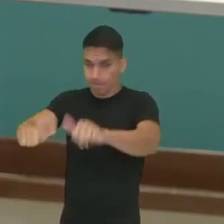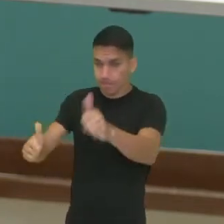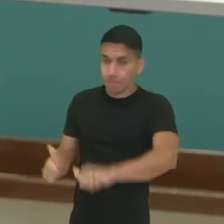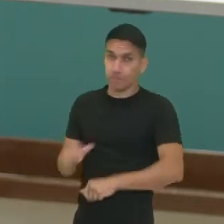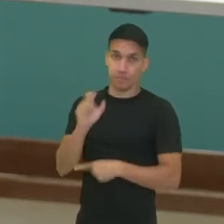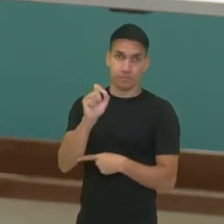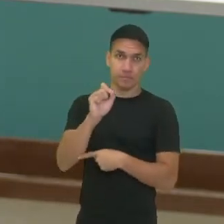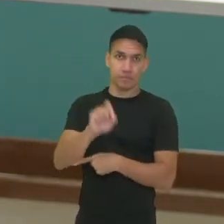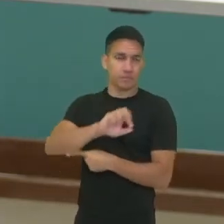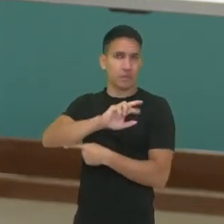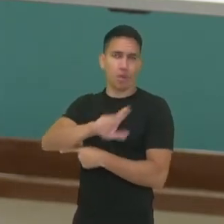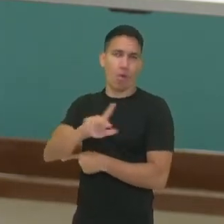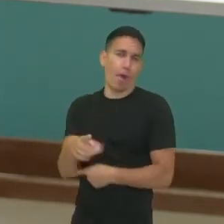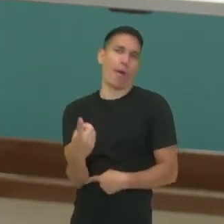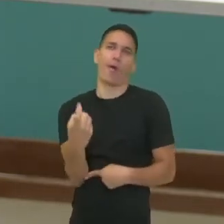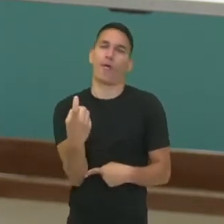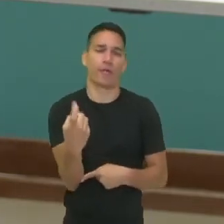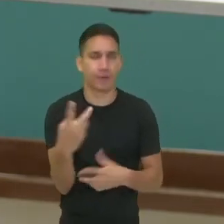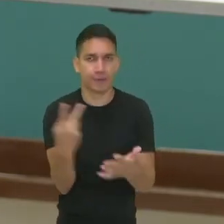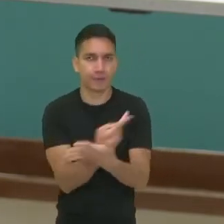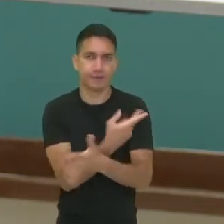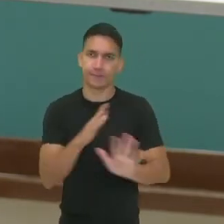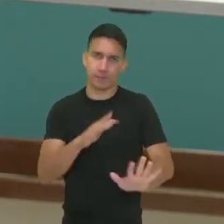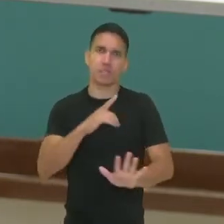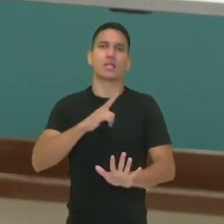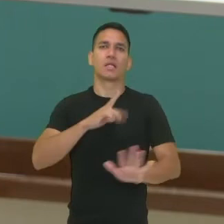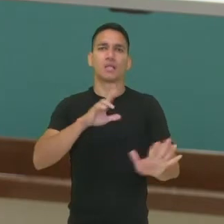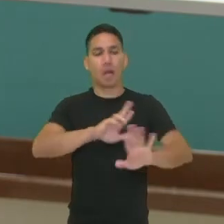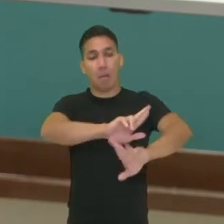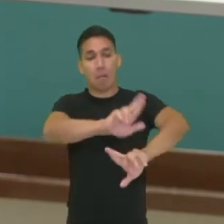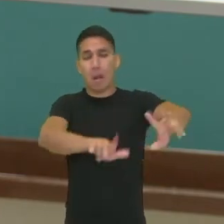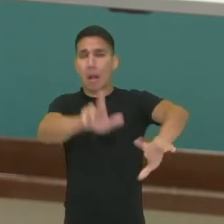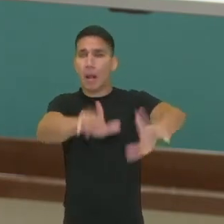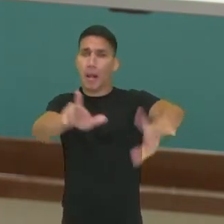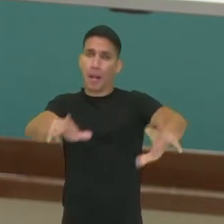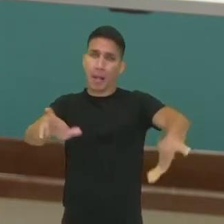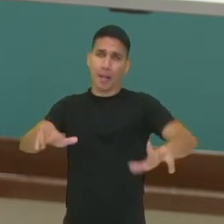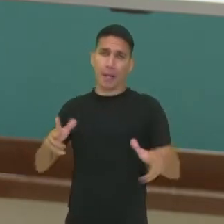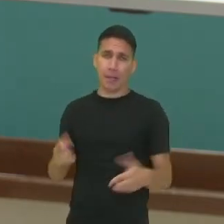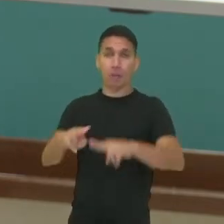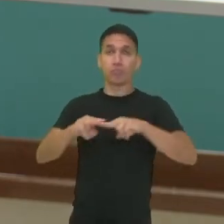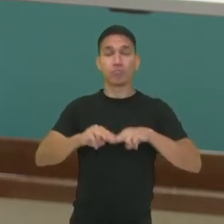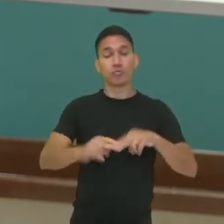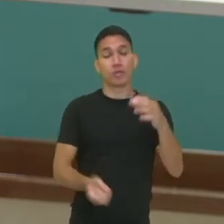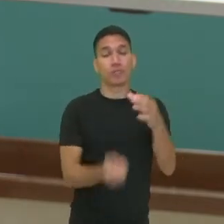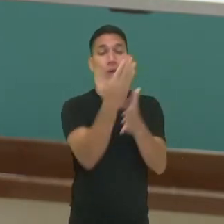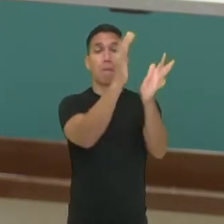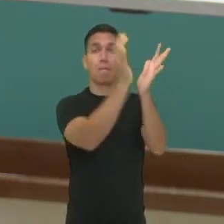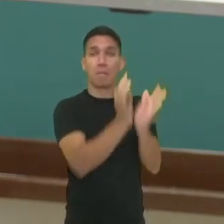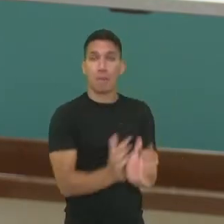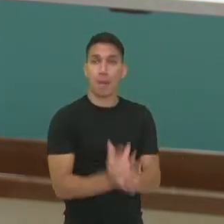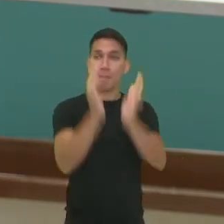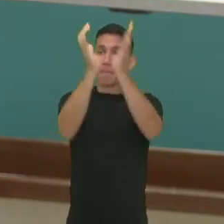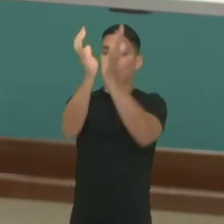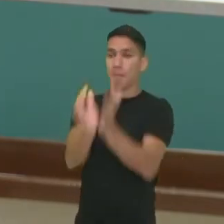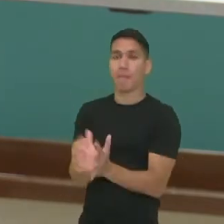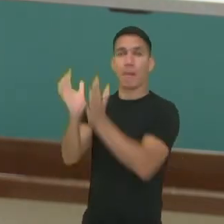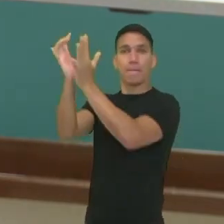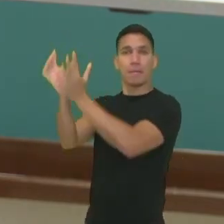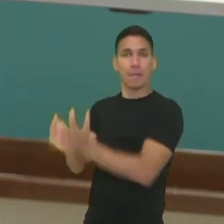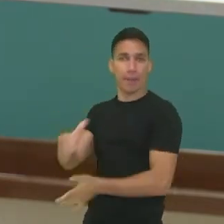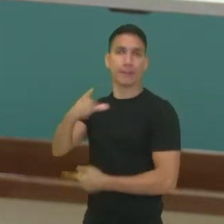é um fenômeno único, ele tem a sua diversidade. E aí nós classificamos este fenômeno.